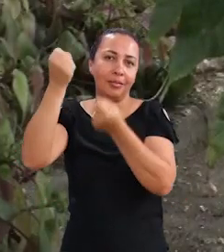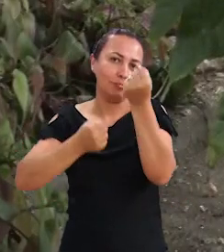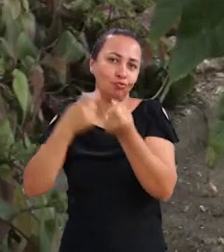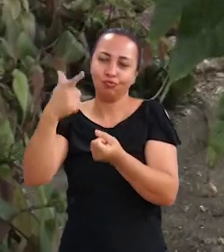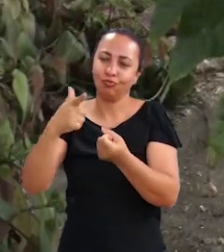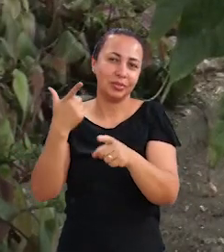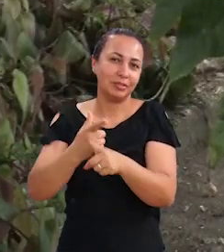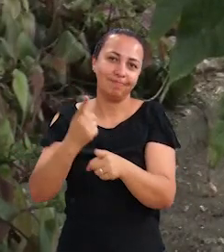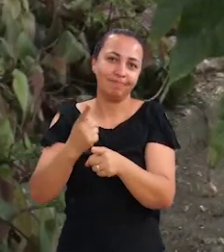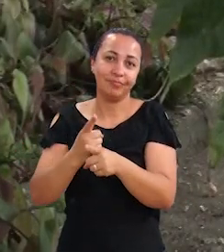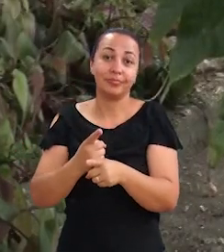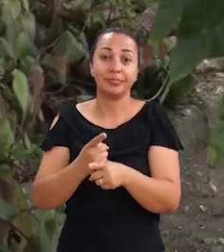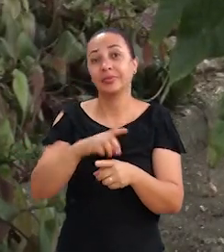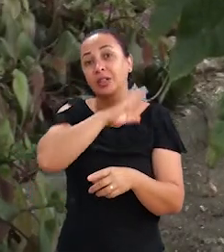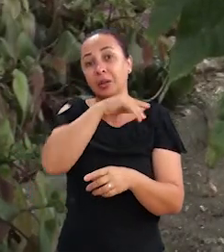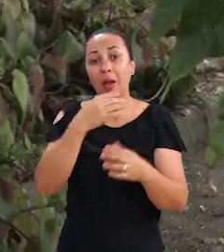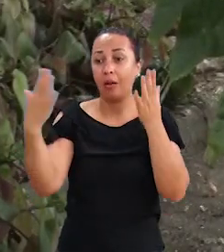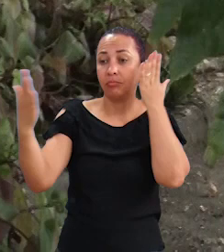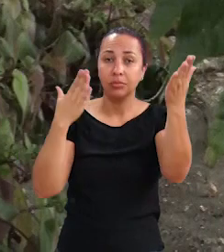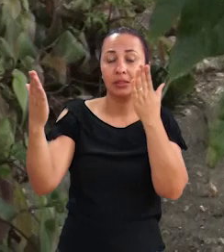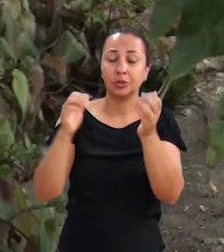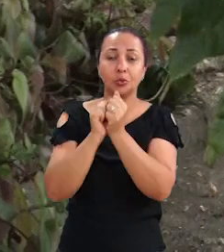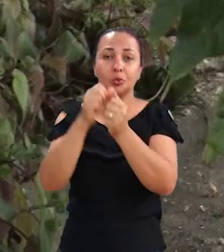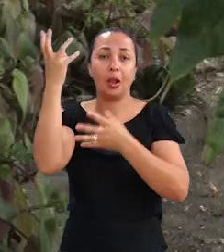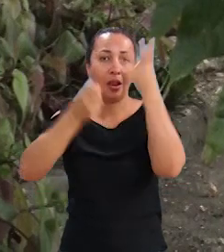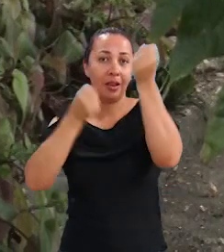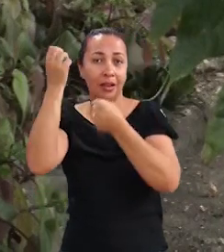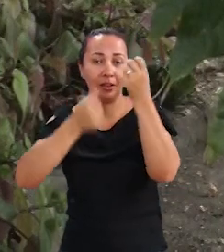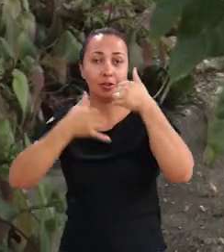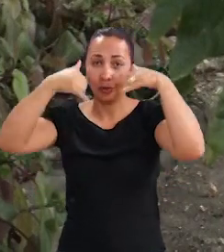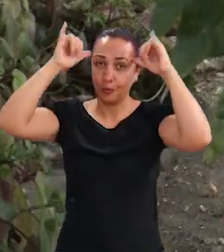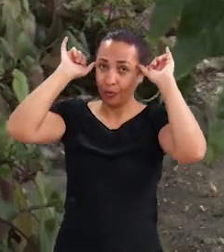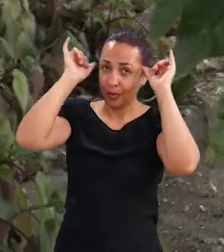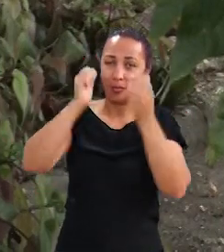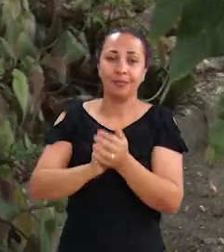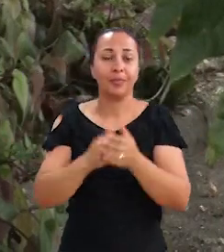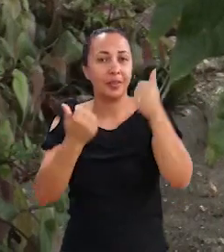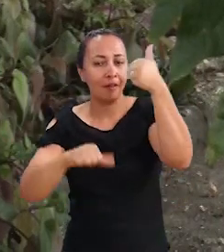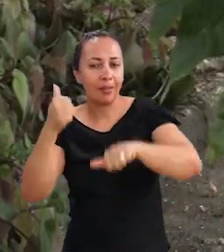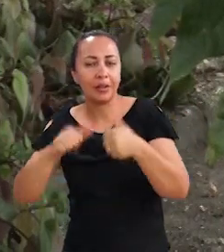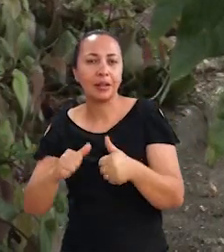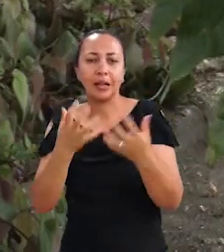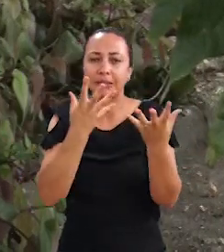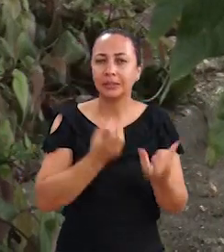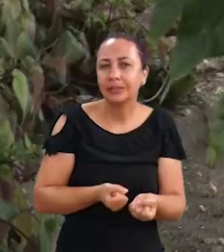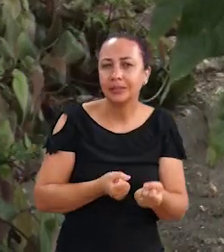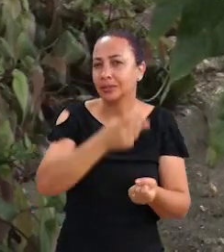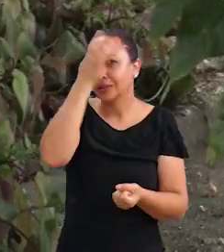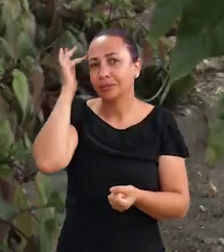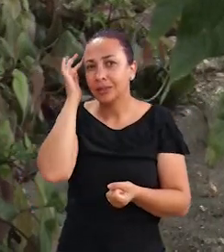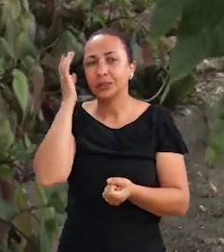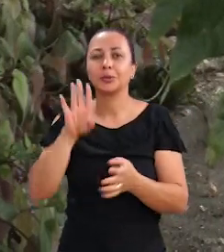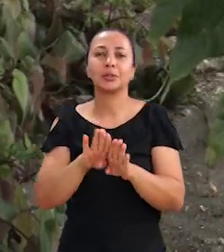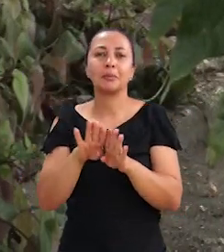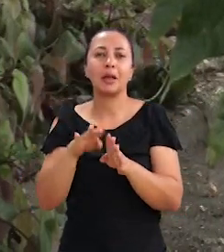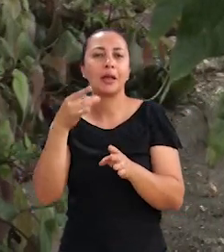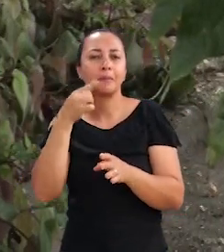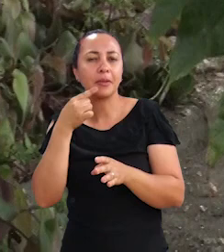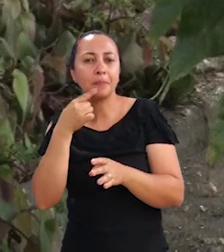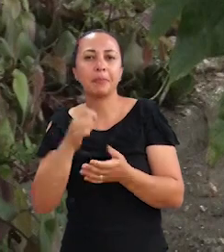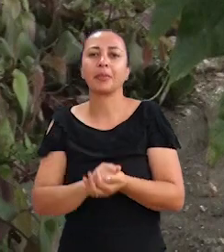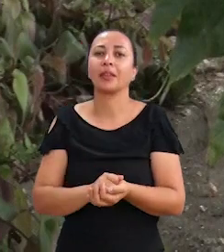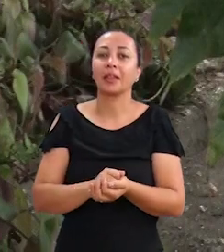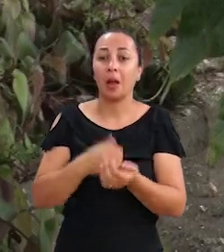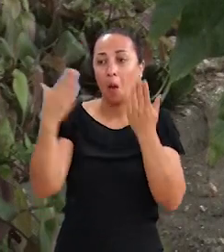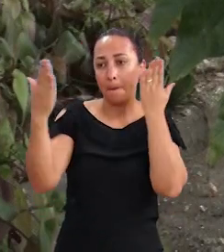comparação com leite de vaca. Então a ideia é a gente avaliar, por exemplo, a aceitação sensorial comparado com leite de vaca, né, que já é comum